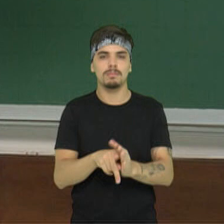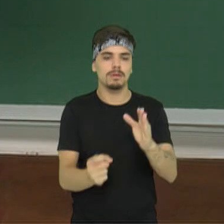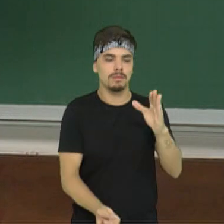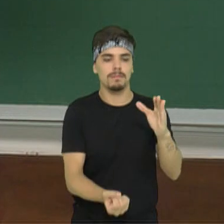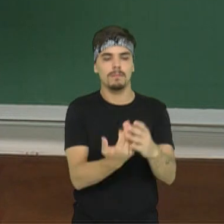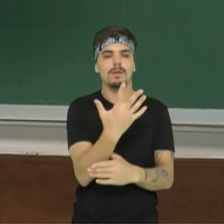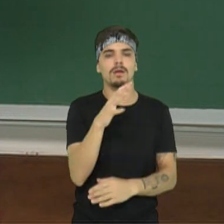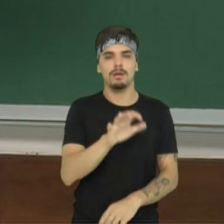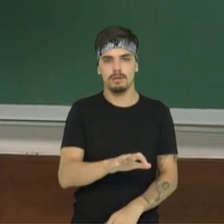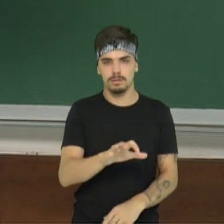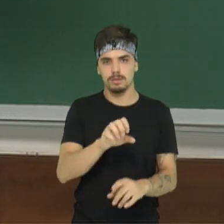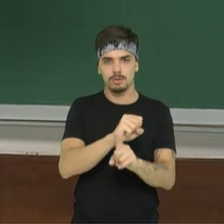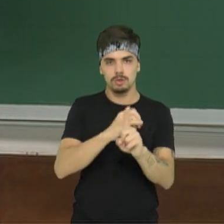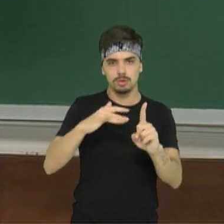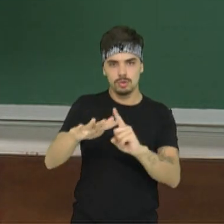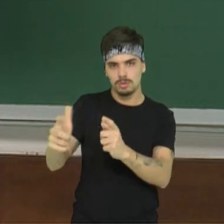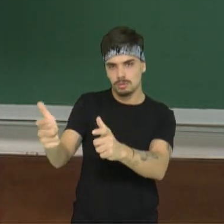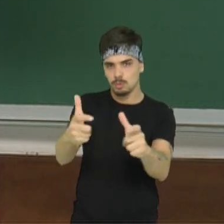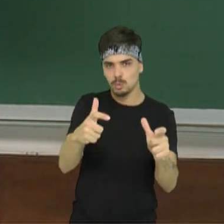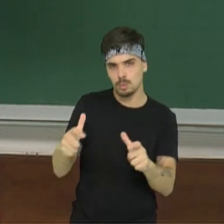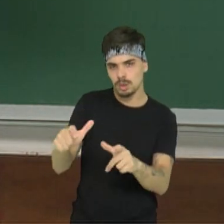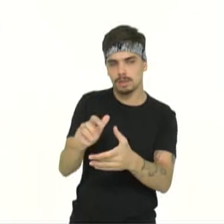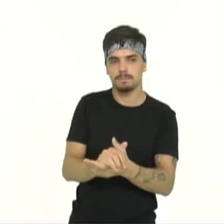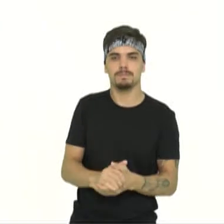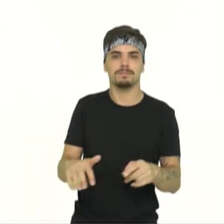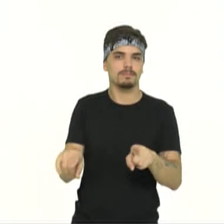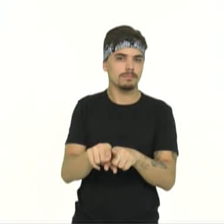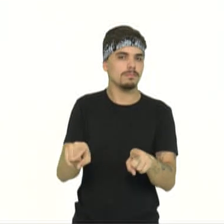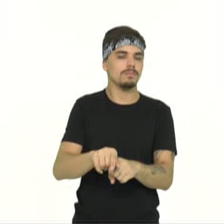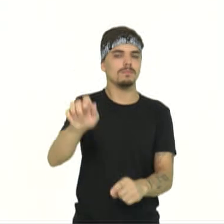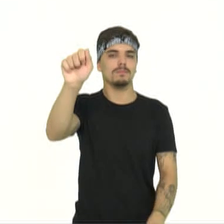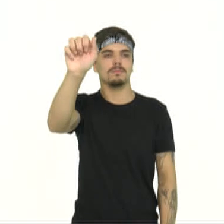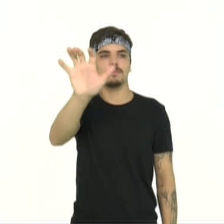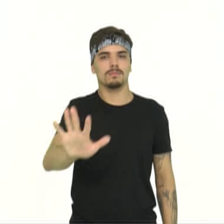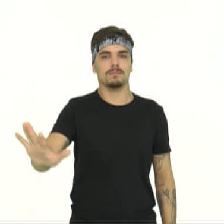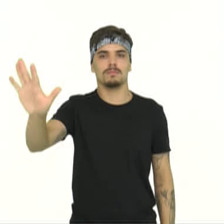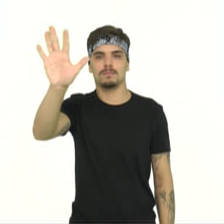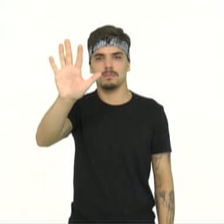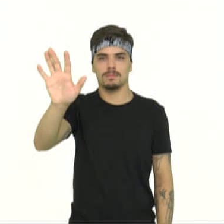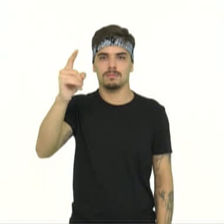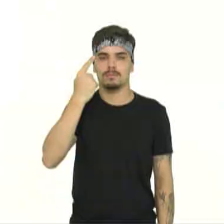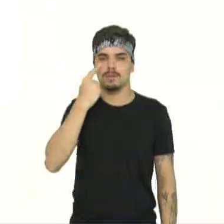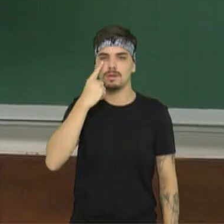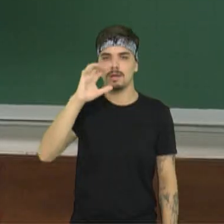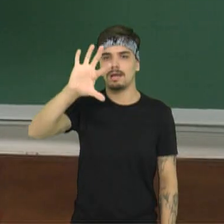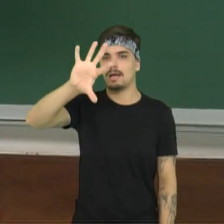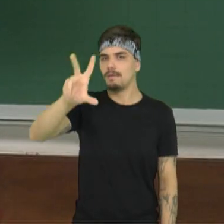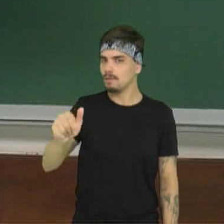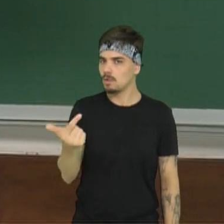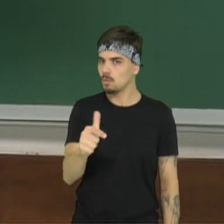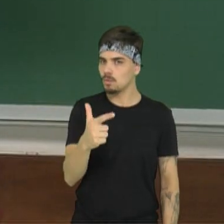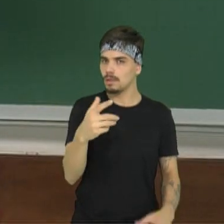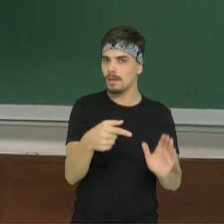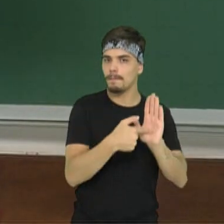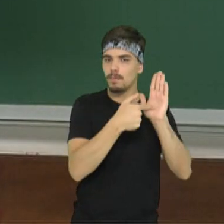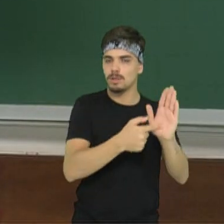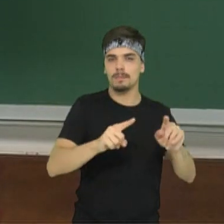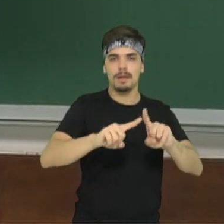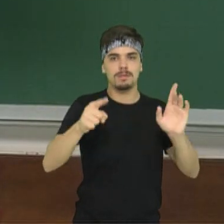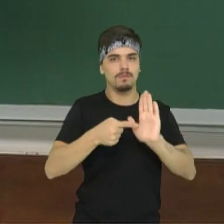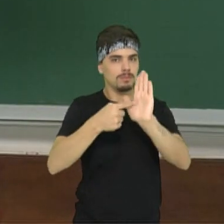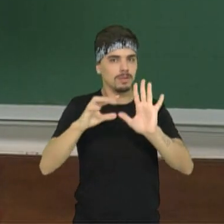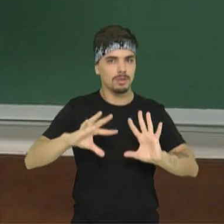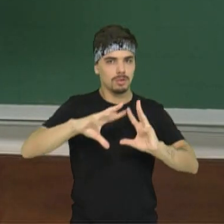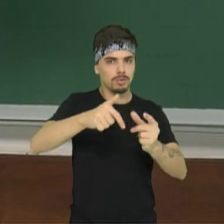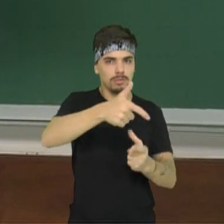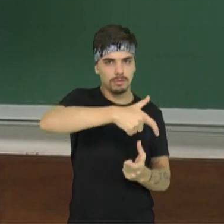formação socioespacial. A Ásia, né, pessoal, a África não está, mas eu trouxe todos os continentes, tá, para vocês verem